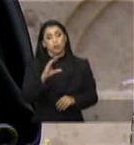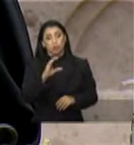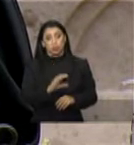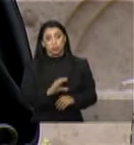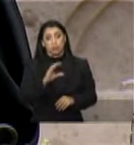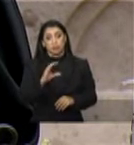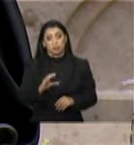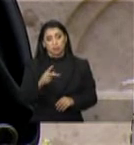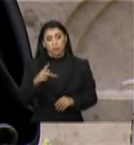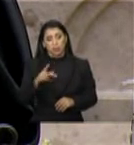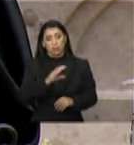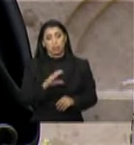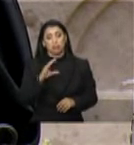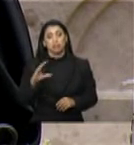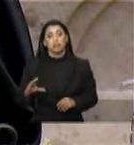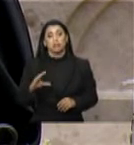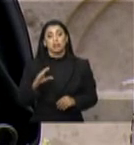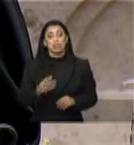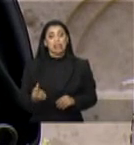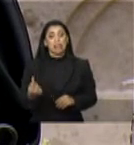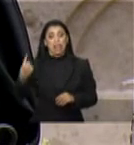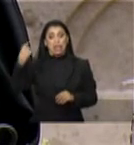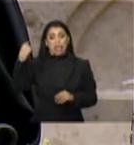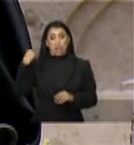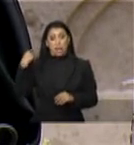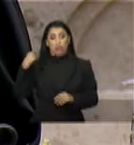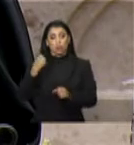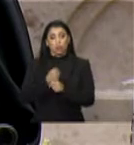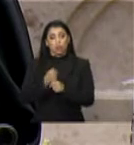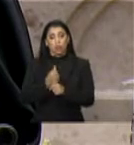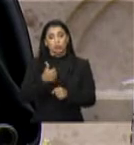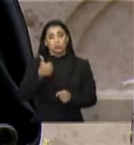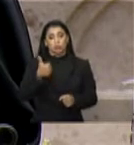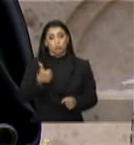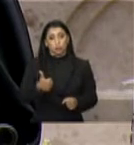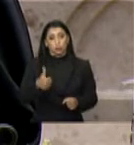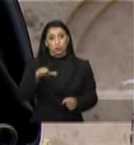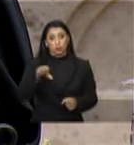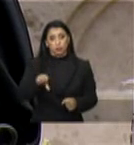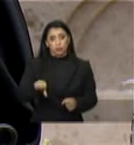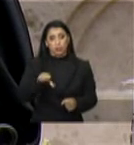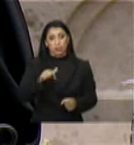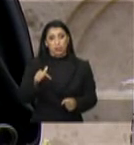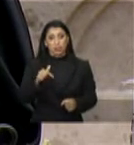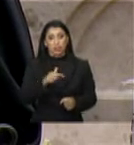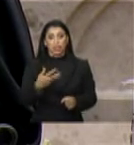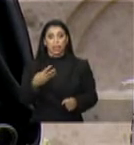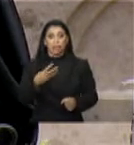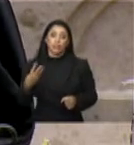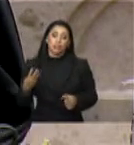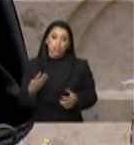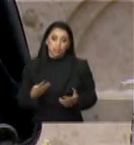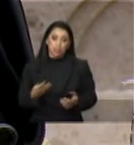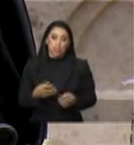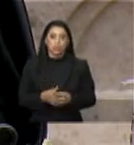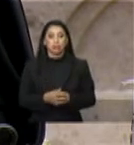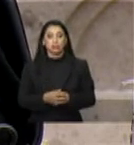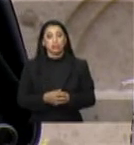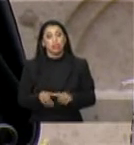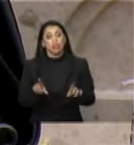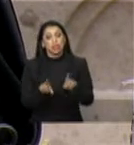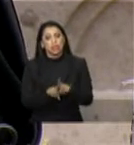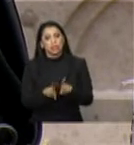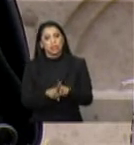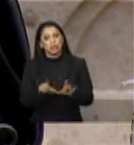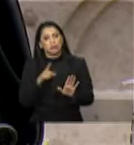CPC vigente na época do ano de 1973 no caso além de